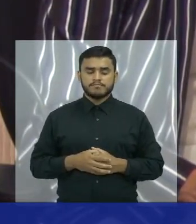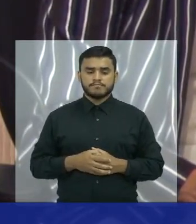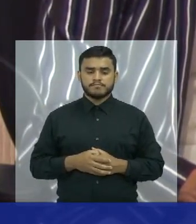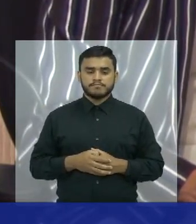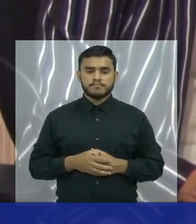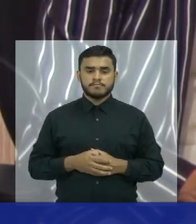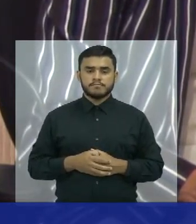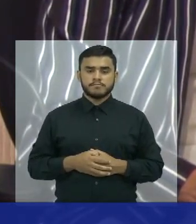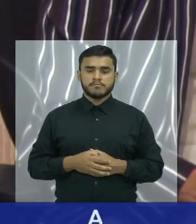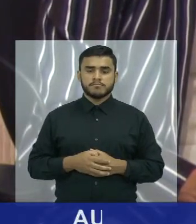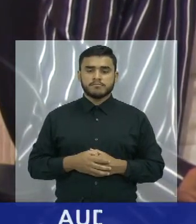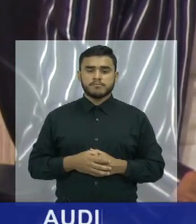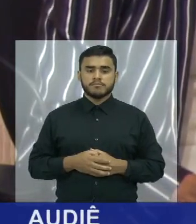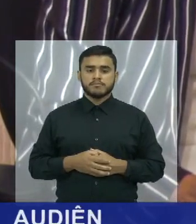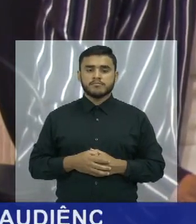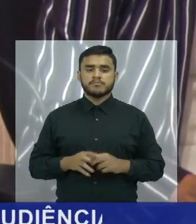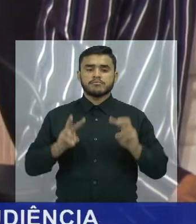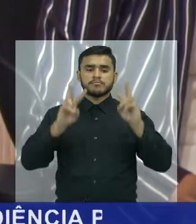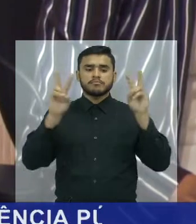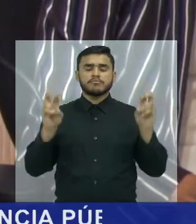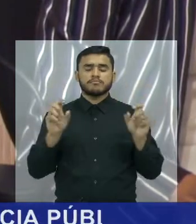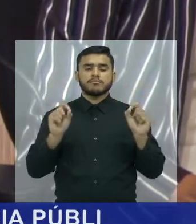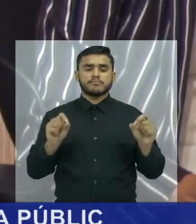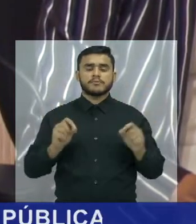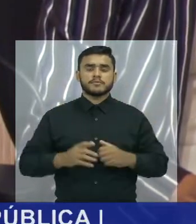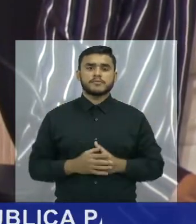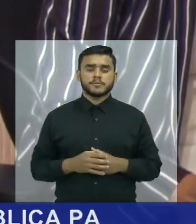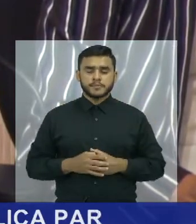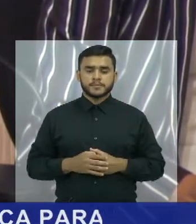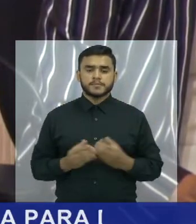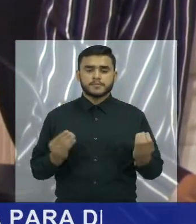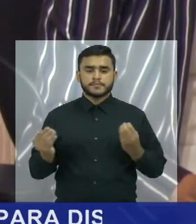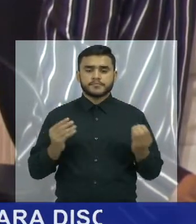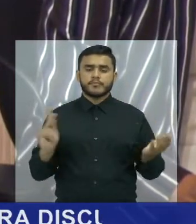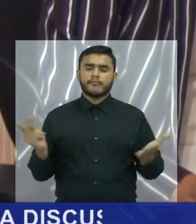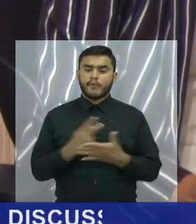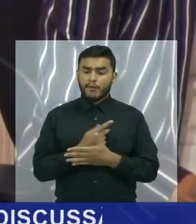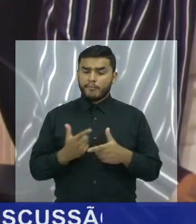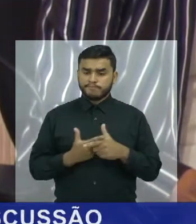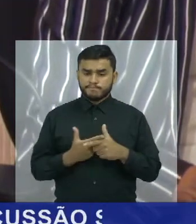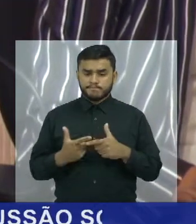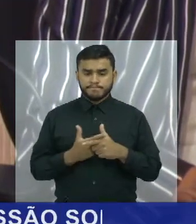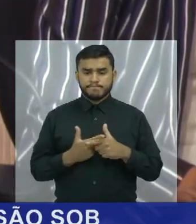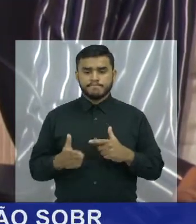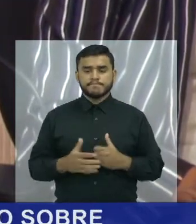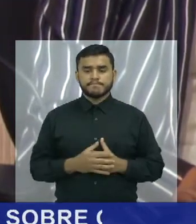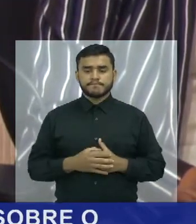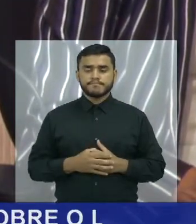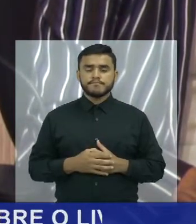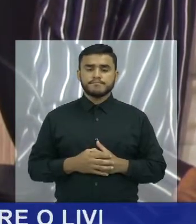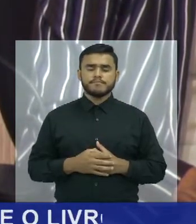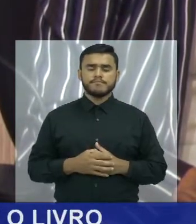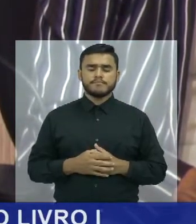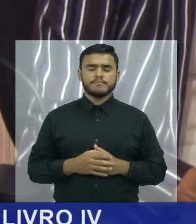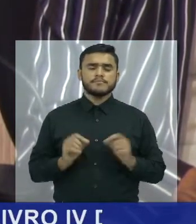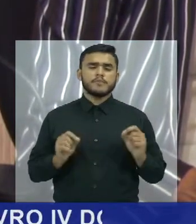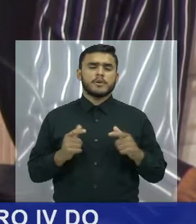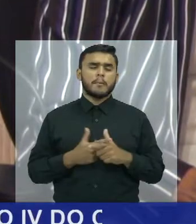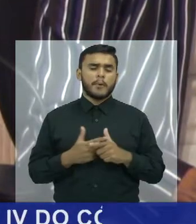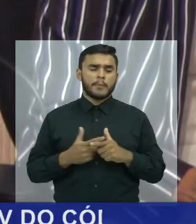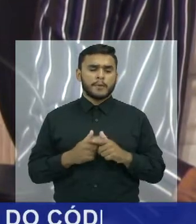Com relação à ponderação de atenuantes e agravantes, as agravantes